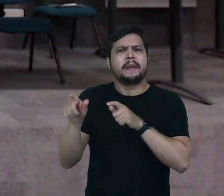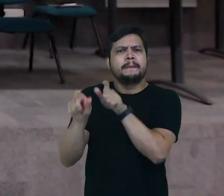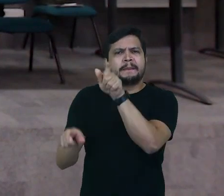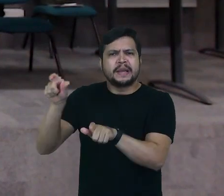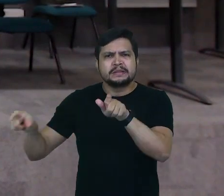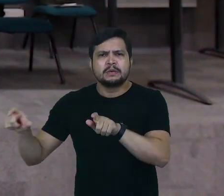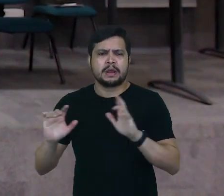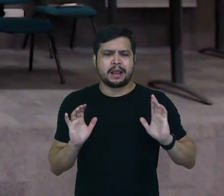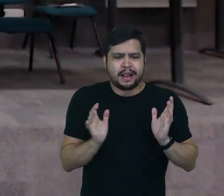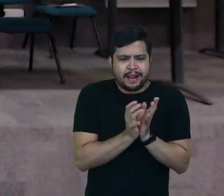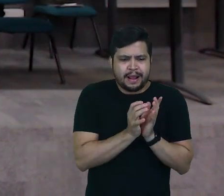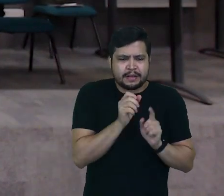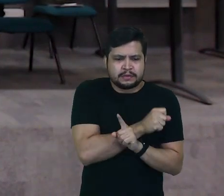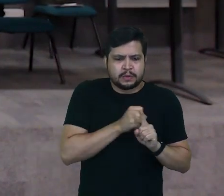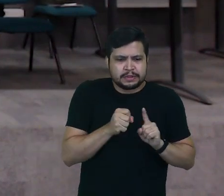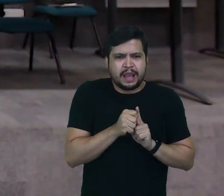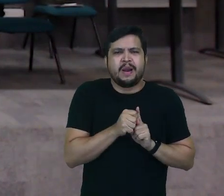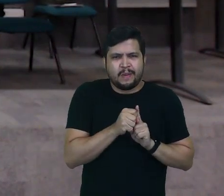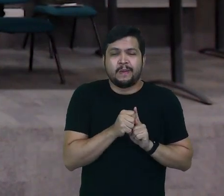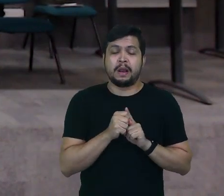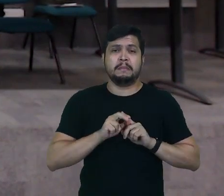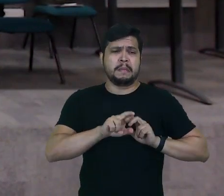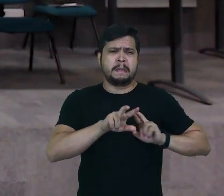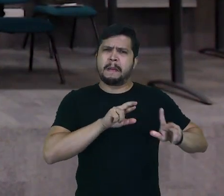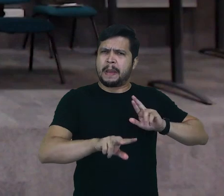classes sociais, de diferentes